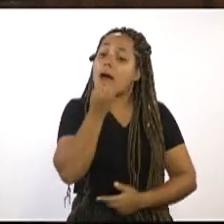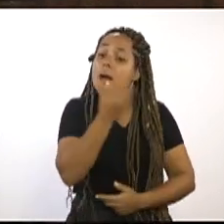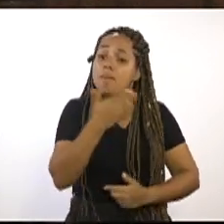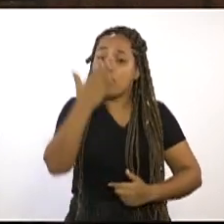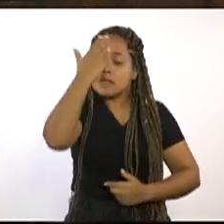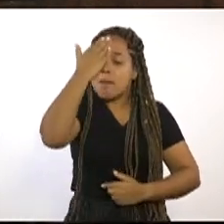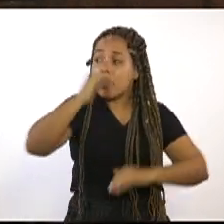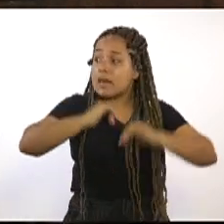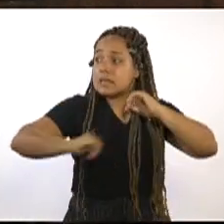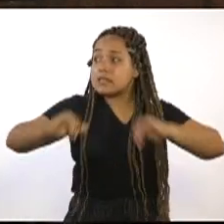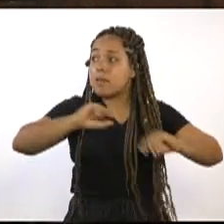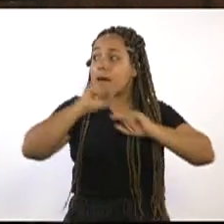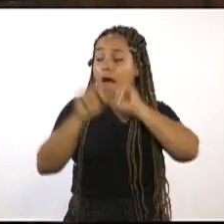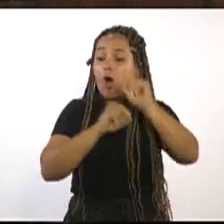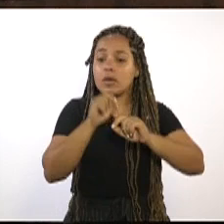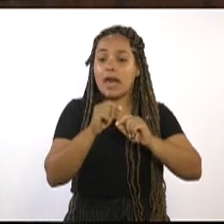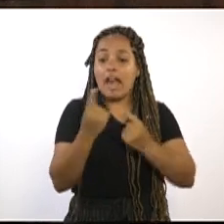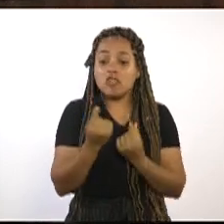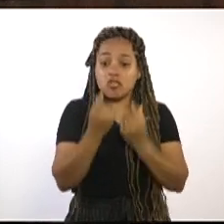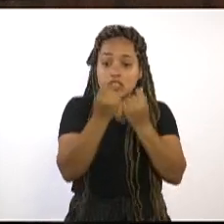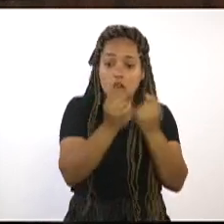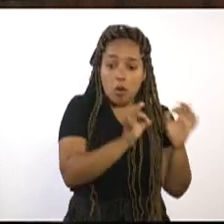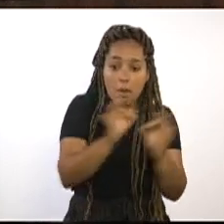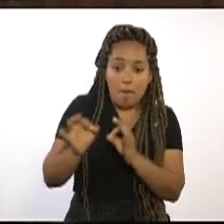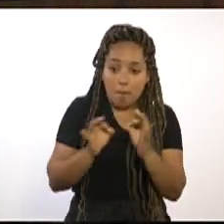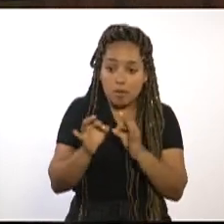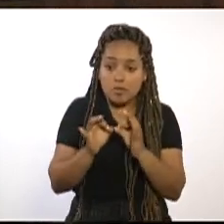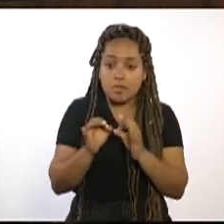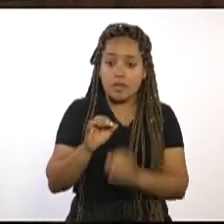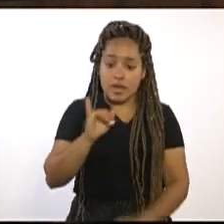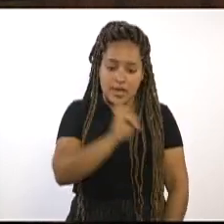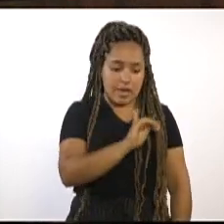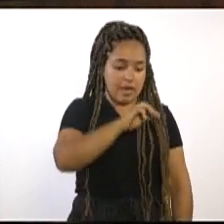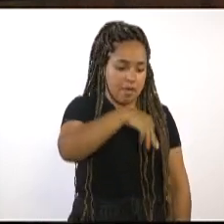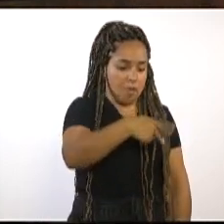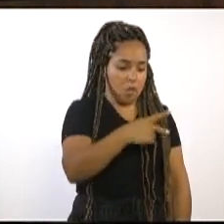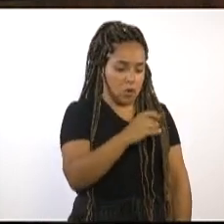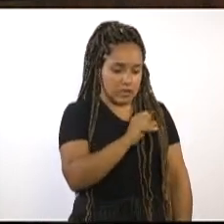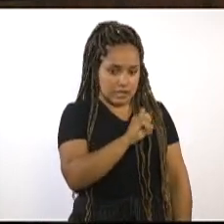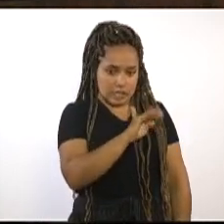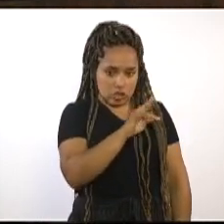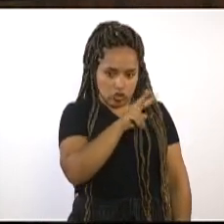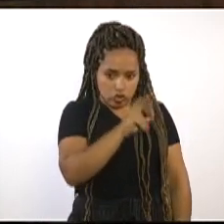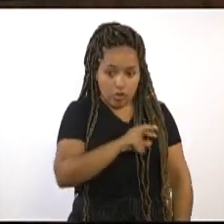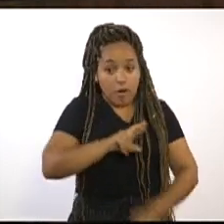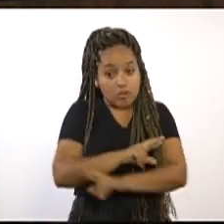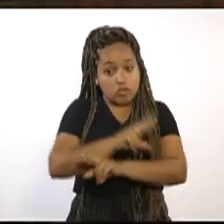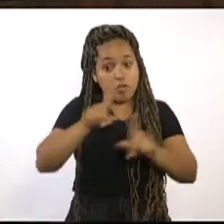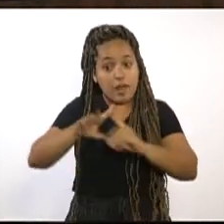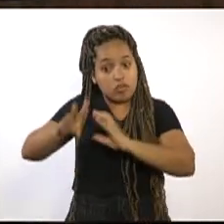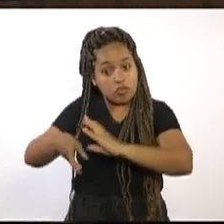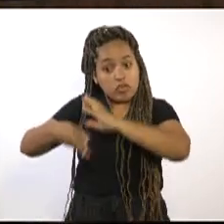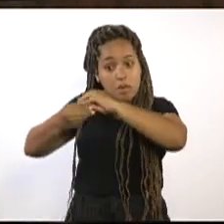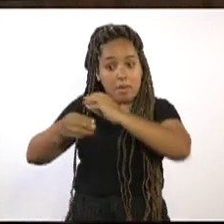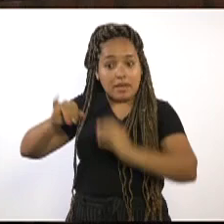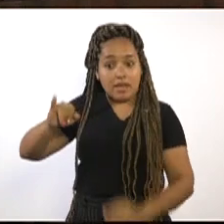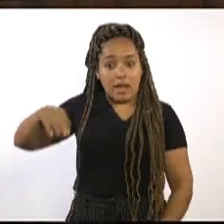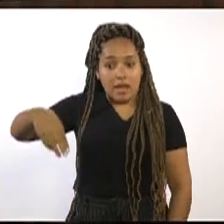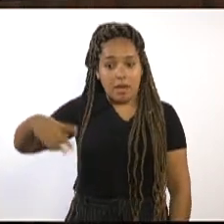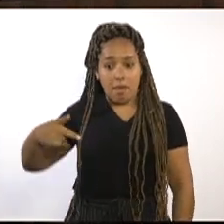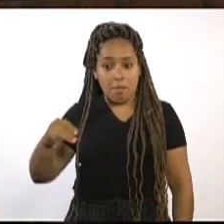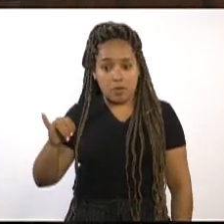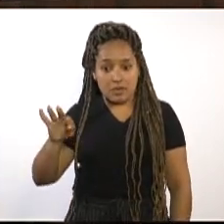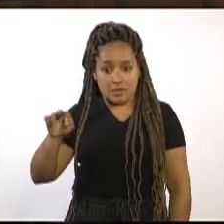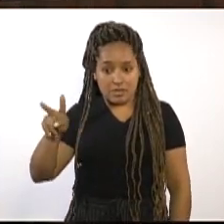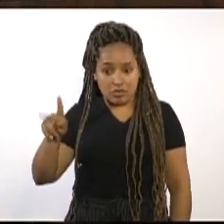que é orçamento impositivo e emendas impositivas, para que no futuro não sejamos enganados. O orçamento é uma